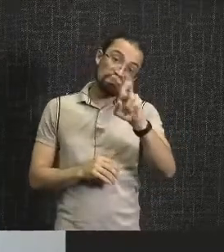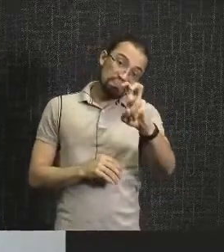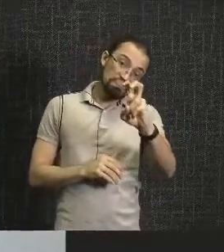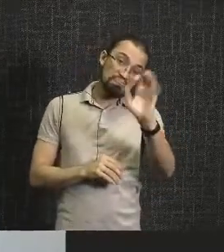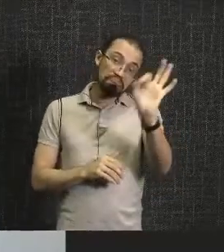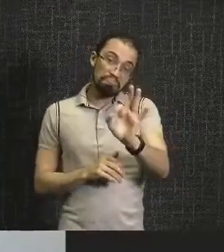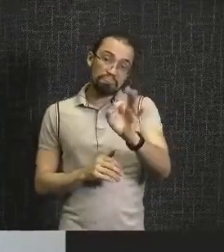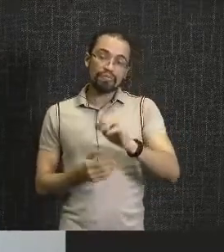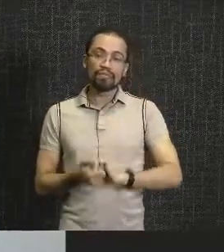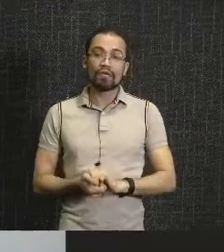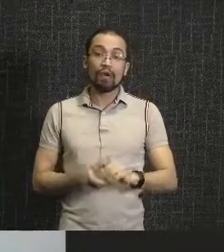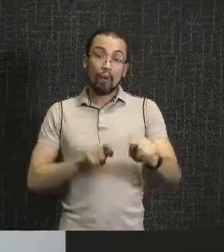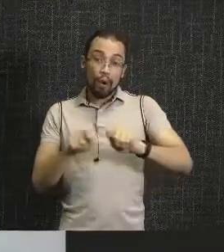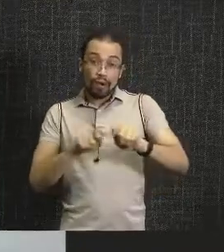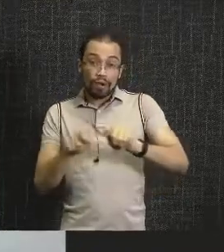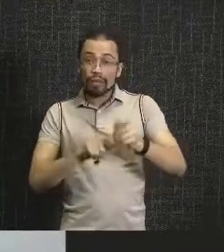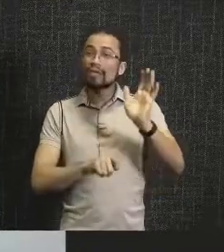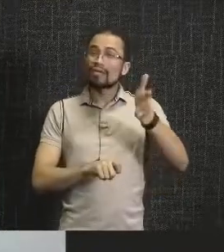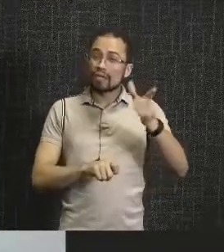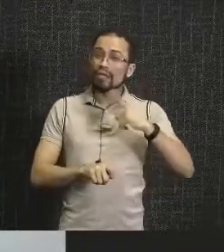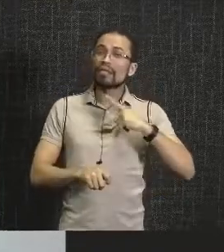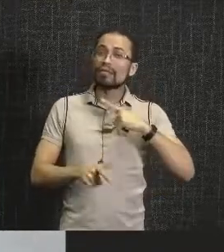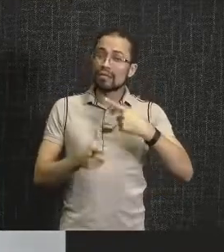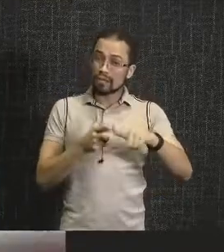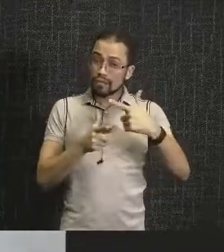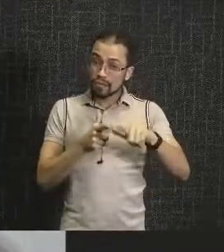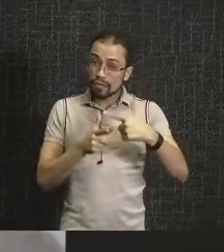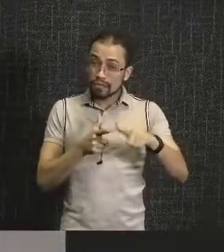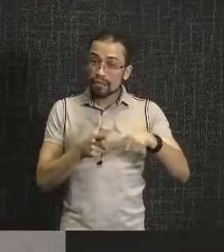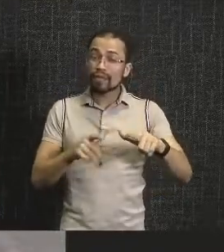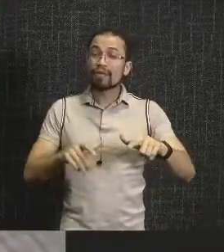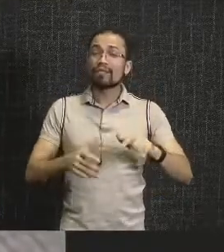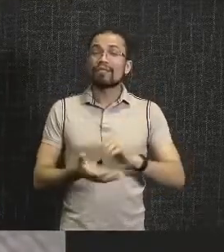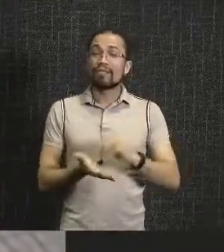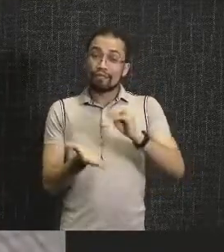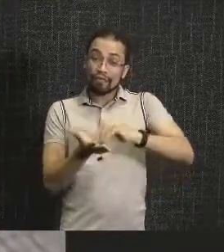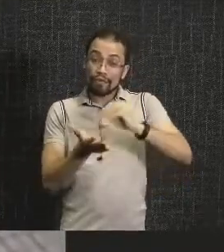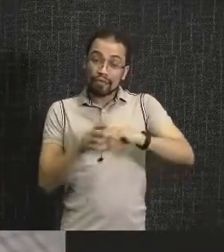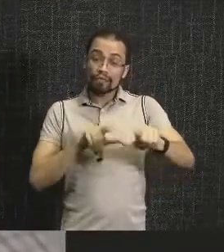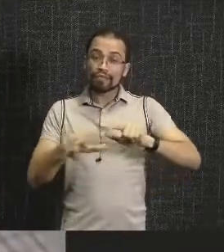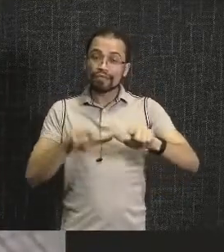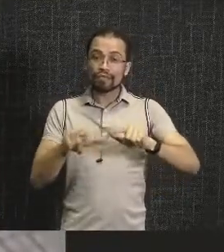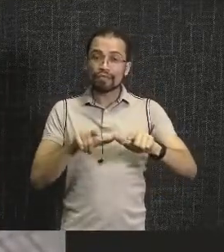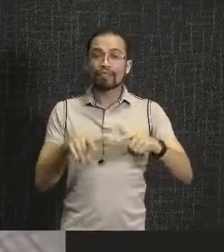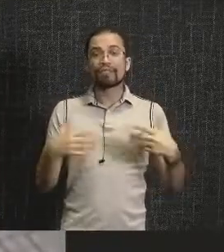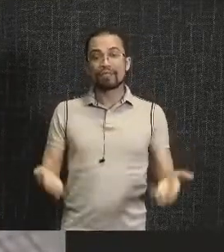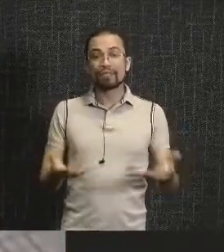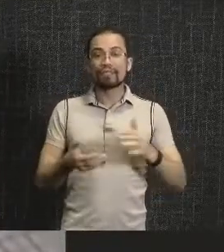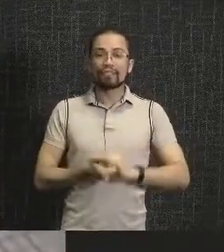com muita ociosidade, nível de desemprego muito elevado. Então,